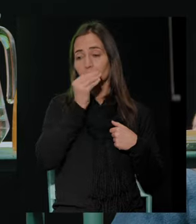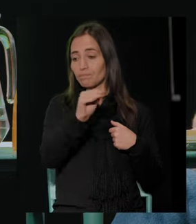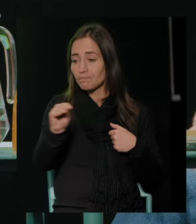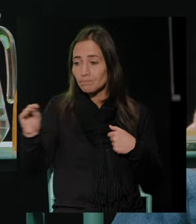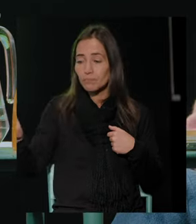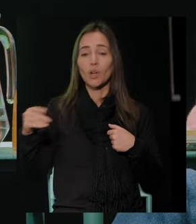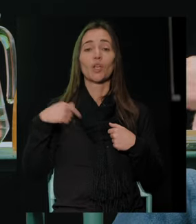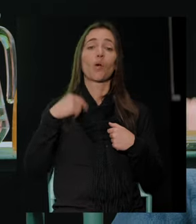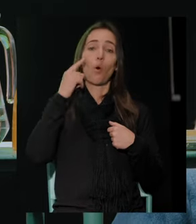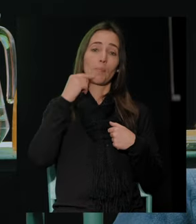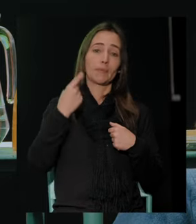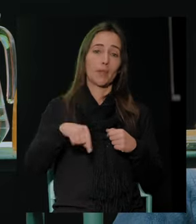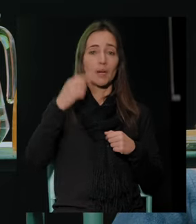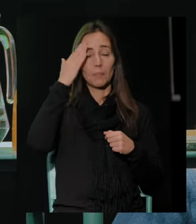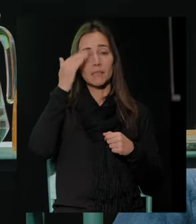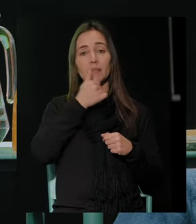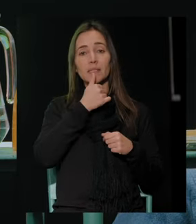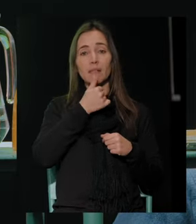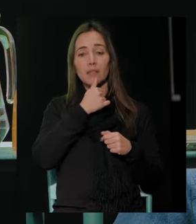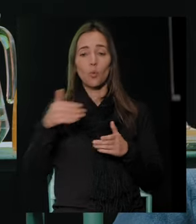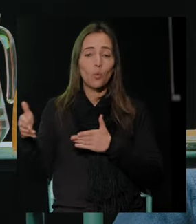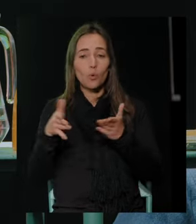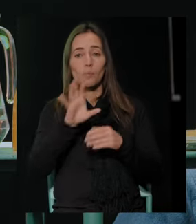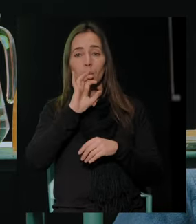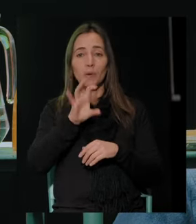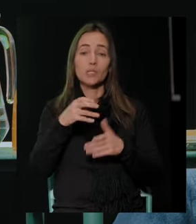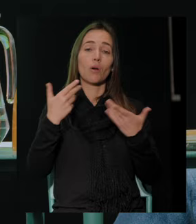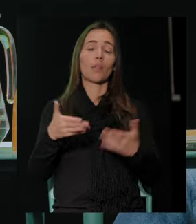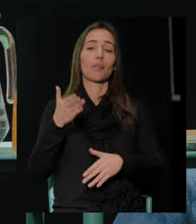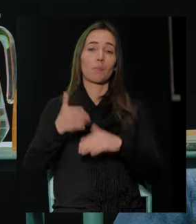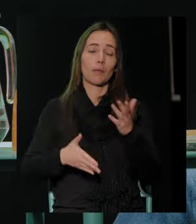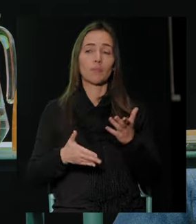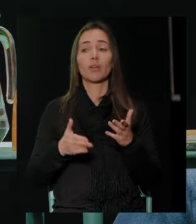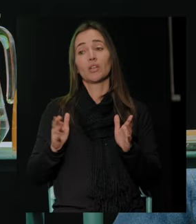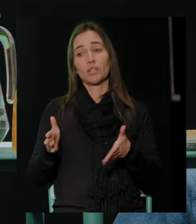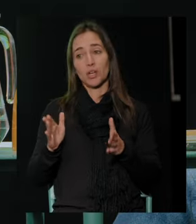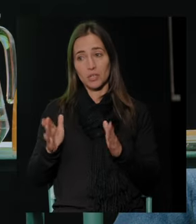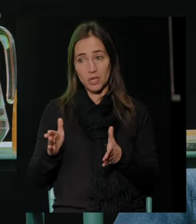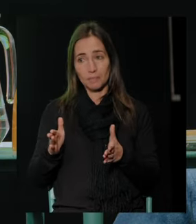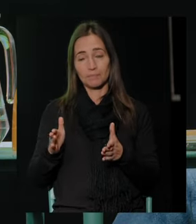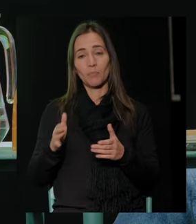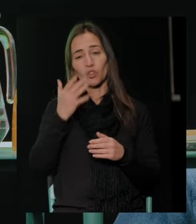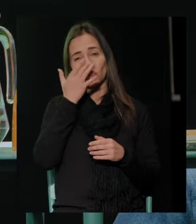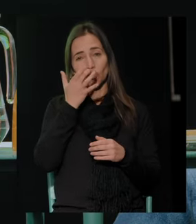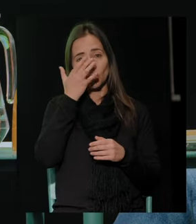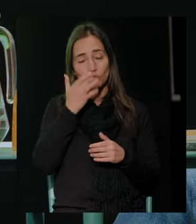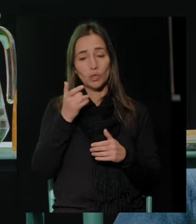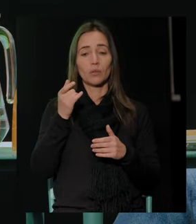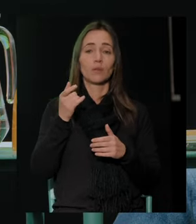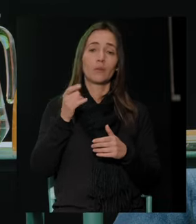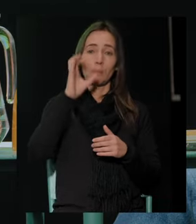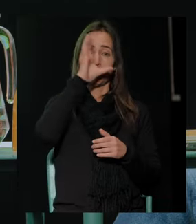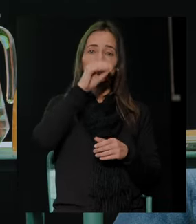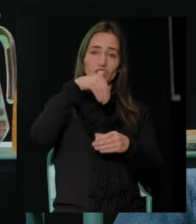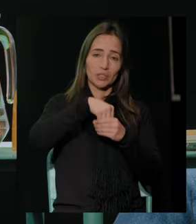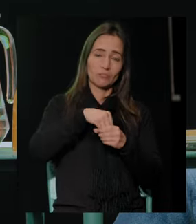é que tenho a capacidade de decidir o rumo do país, e agora, de repente, até já há negros que estão no ministério, até já